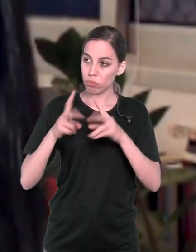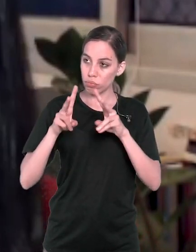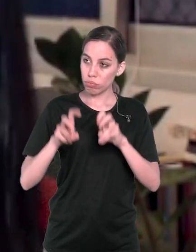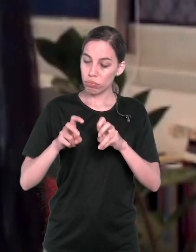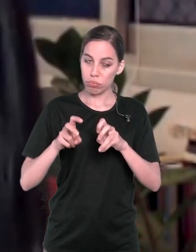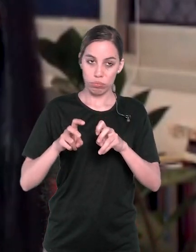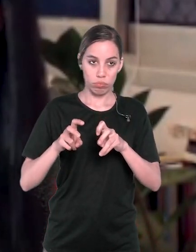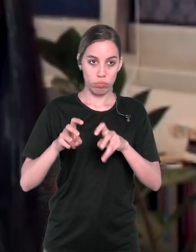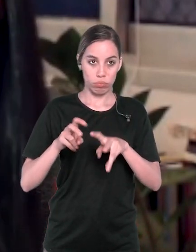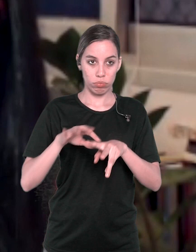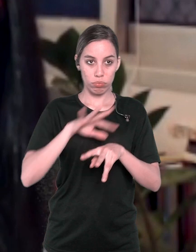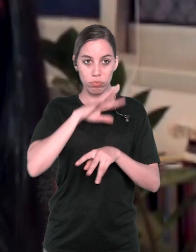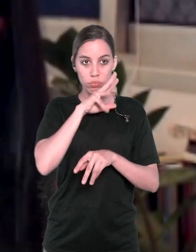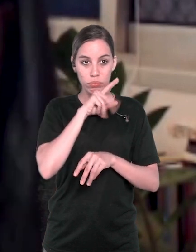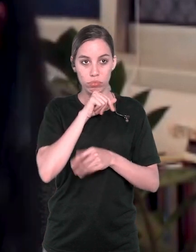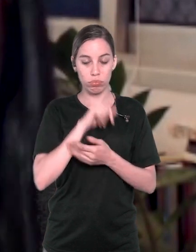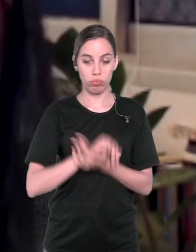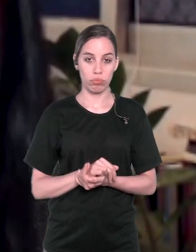como